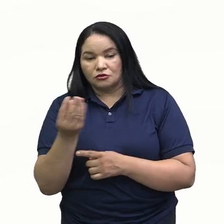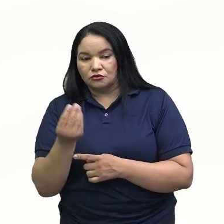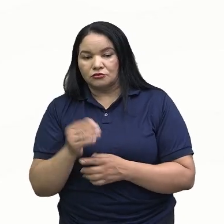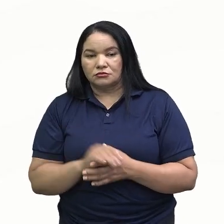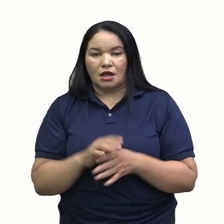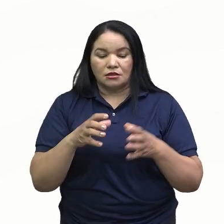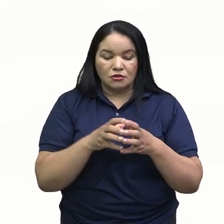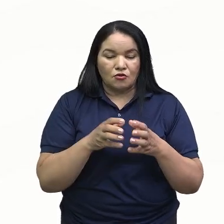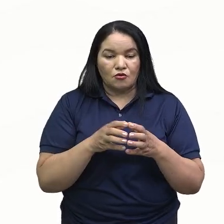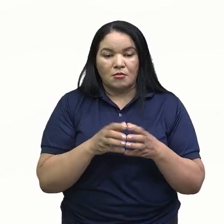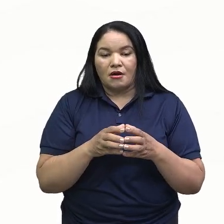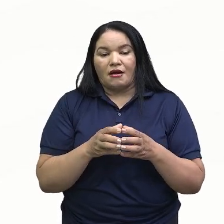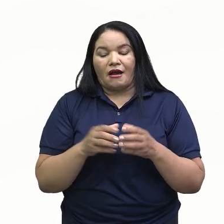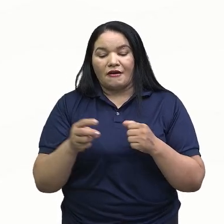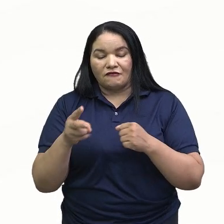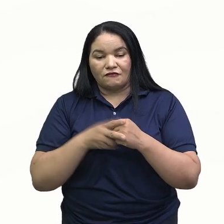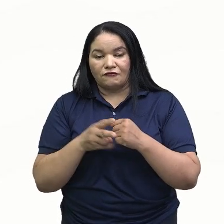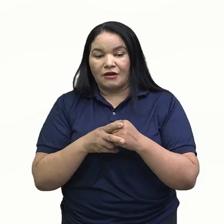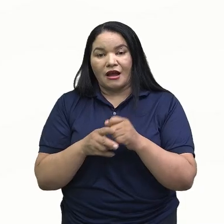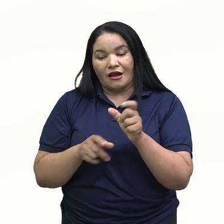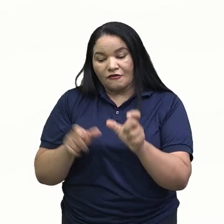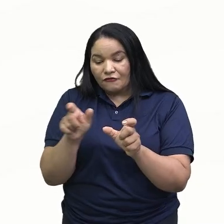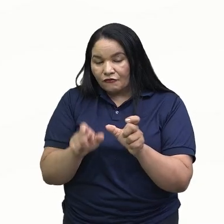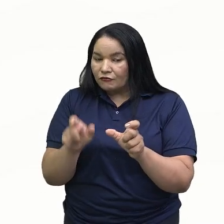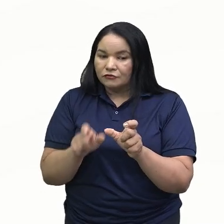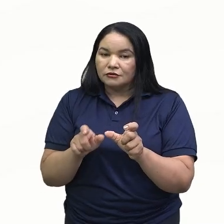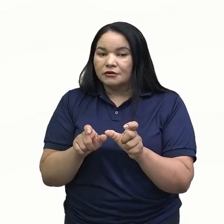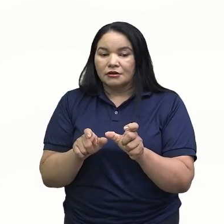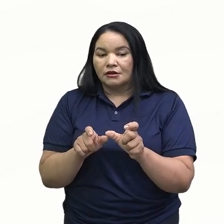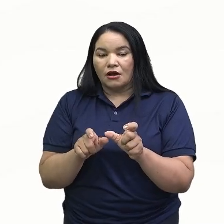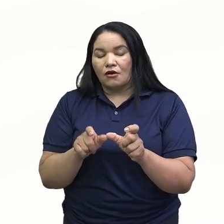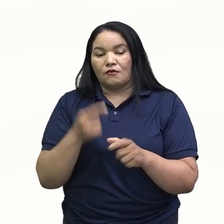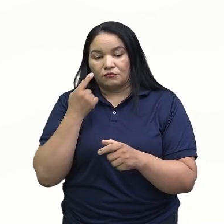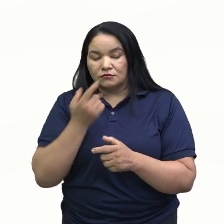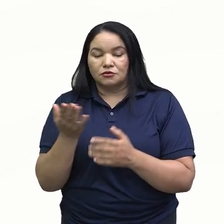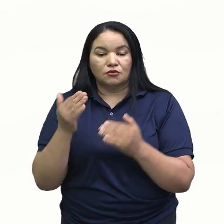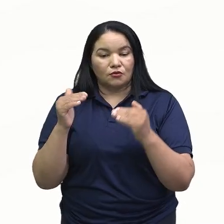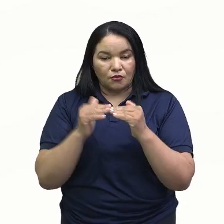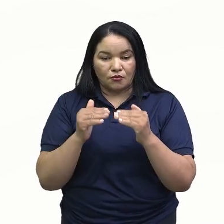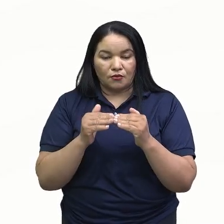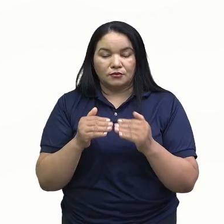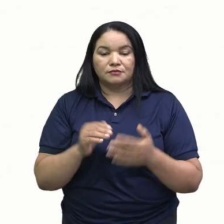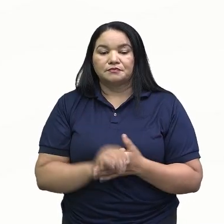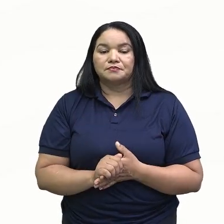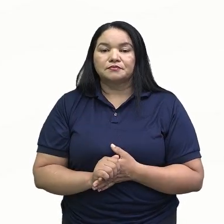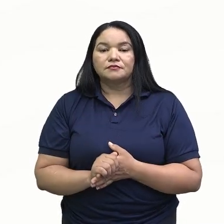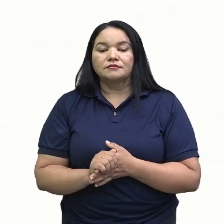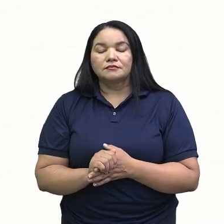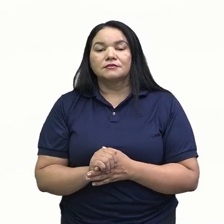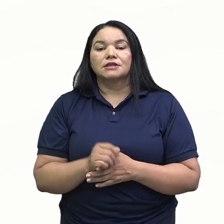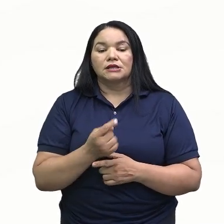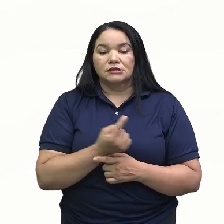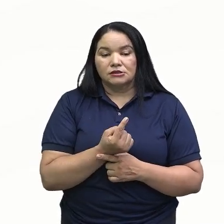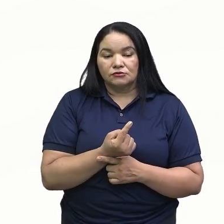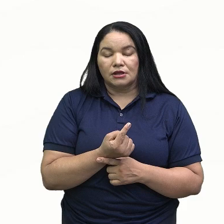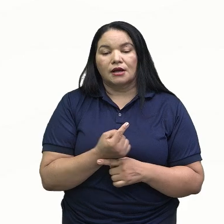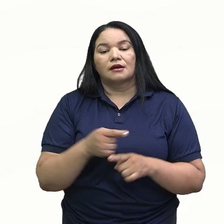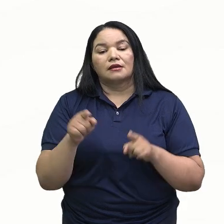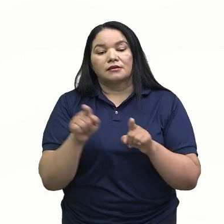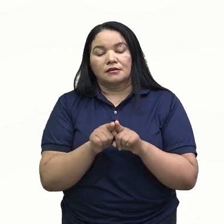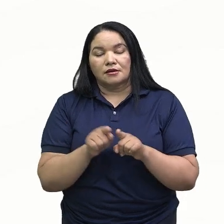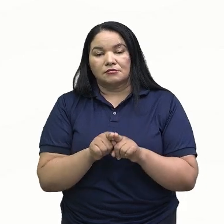viajaram nas férias de julho. Vejam que concorda em número, né? Singular,